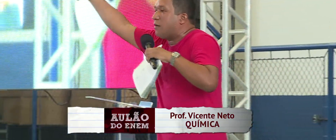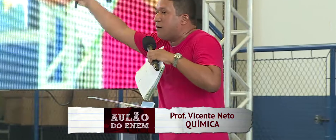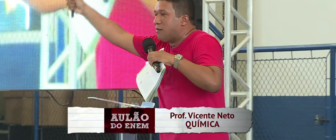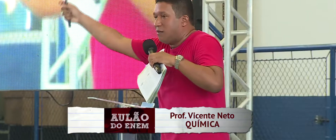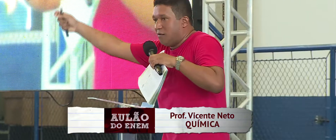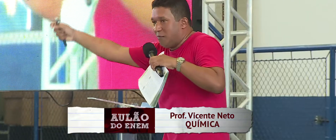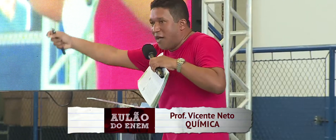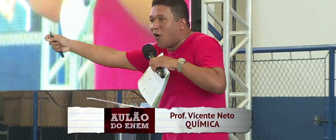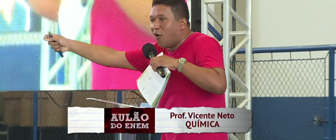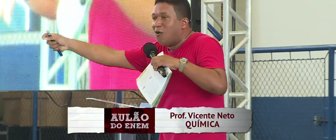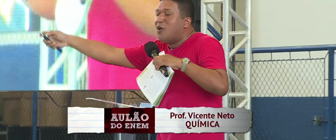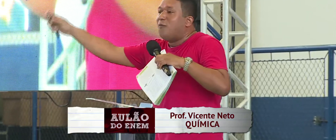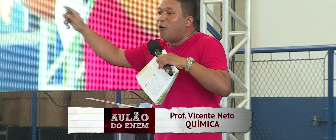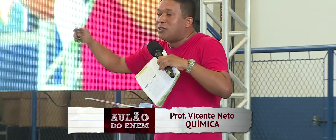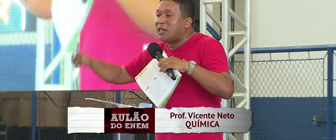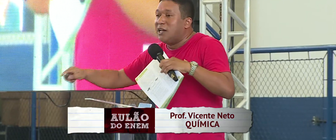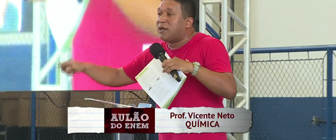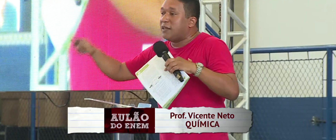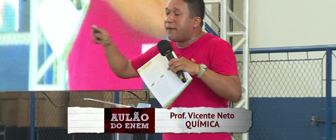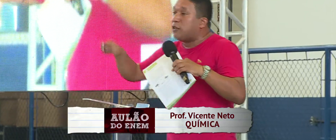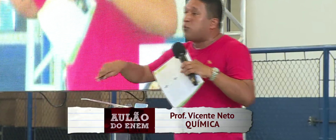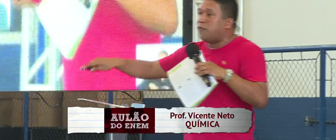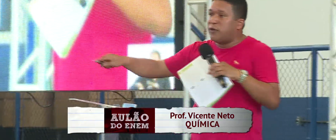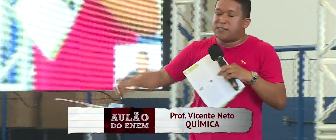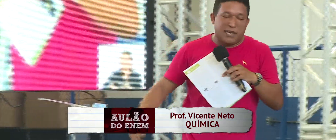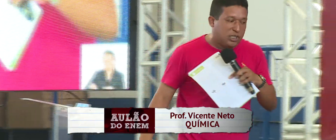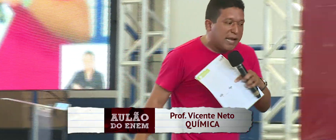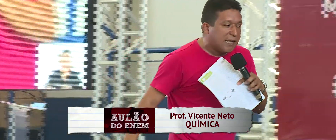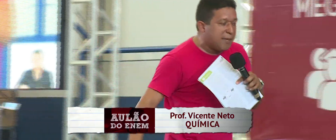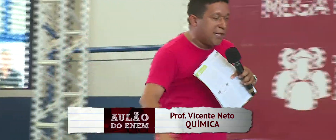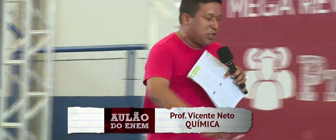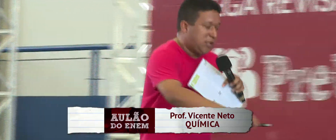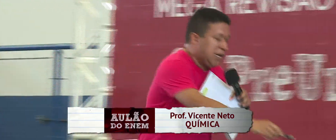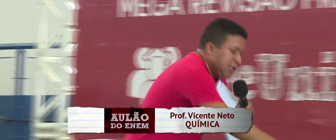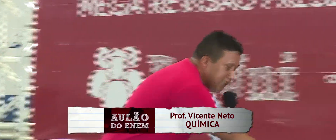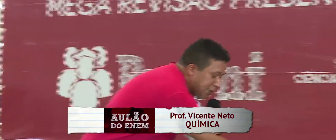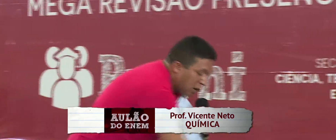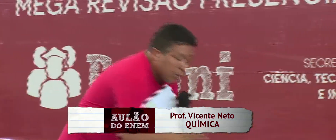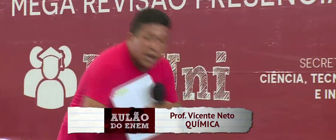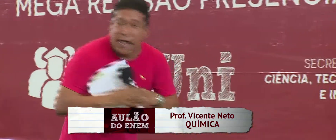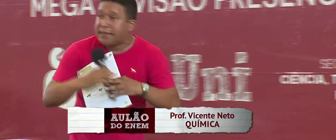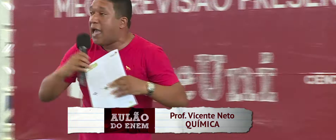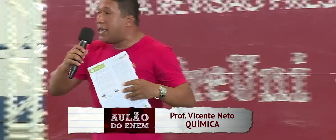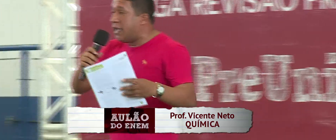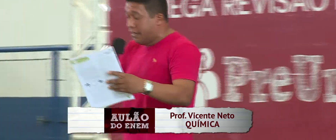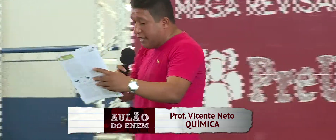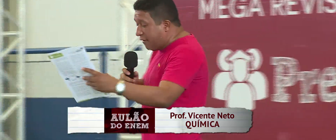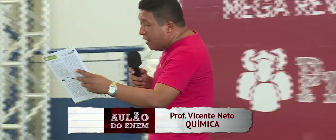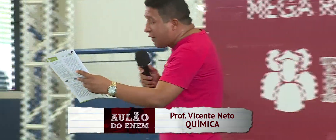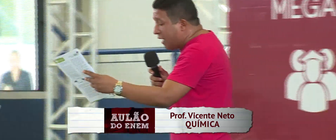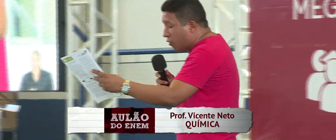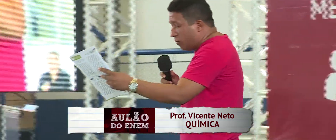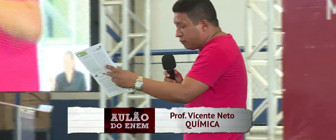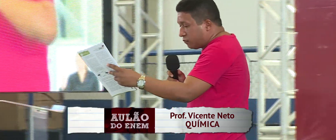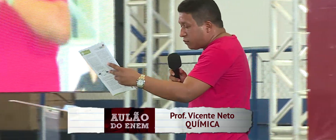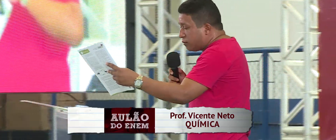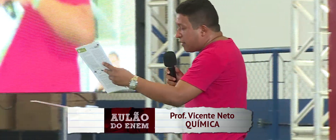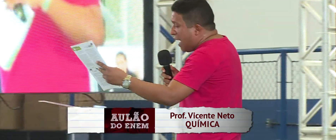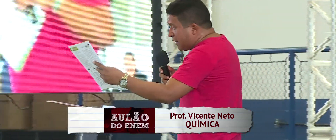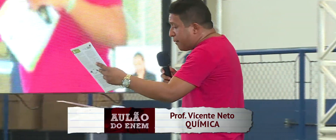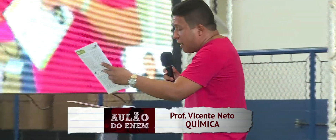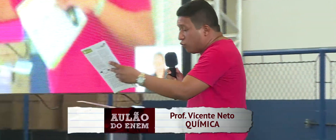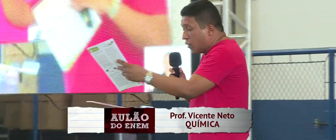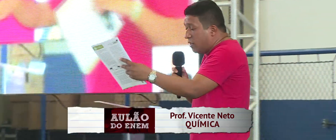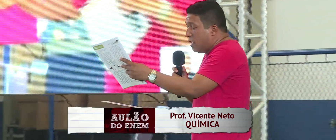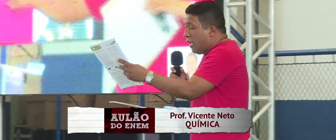quê? Maior. Portanto, a temperatura influencia diretamente. Então, até aí, está verdadeiro.